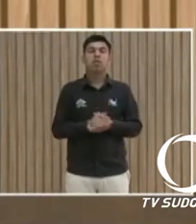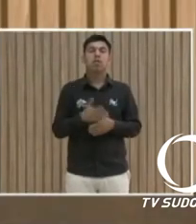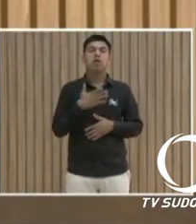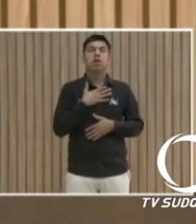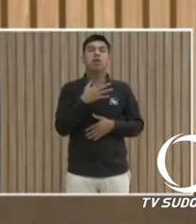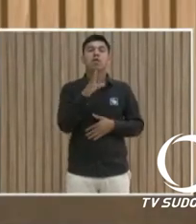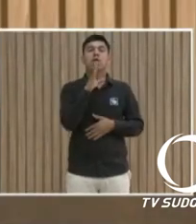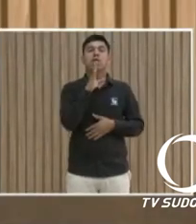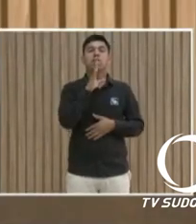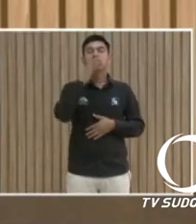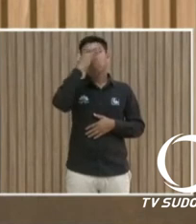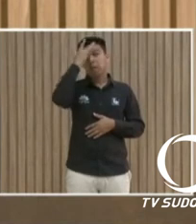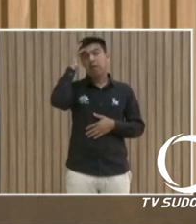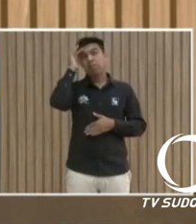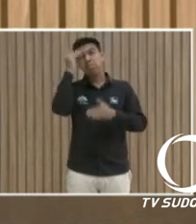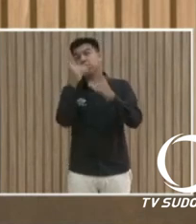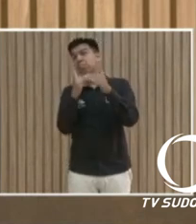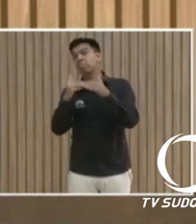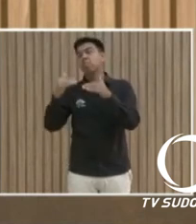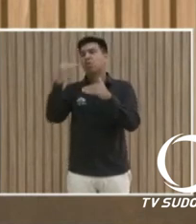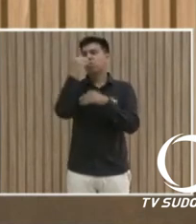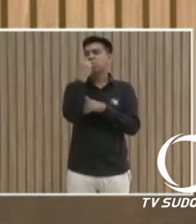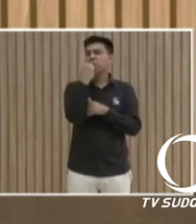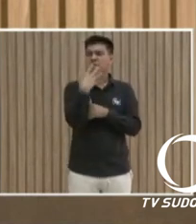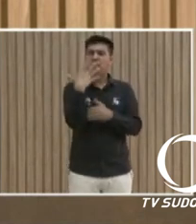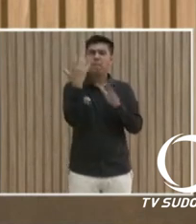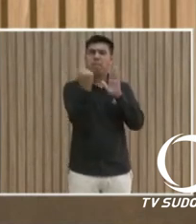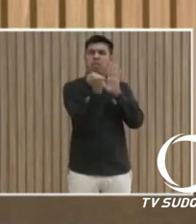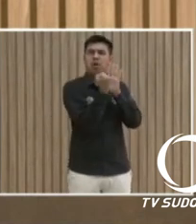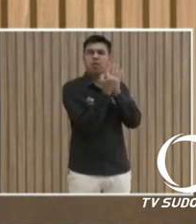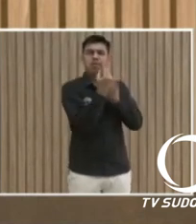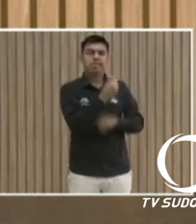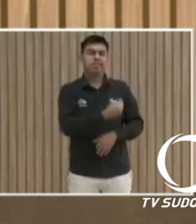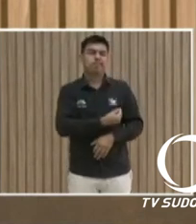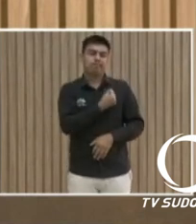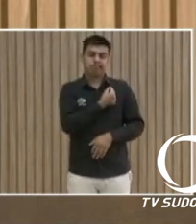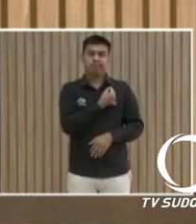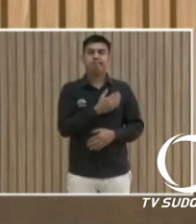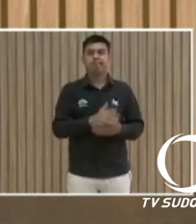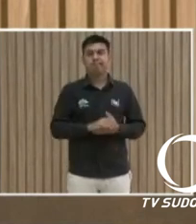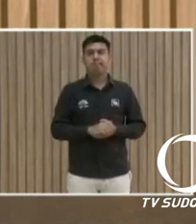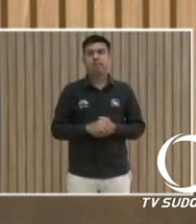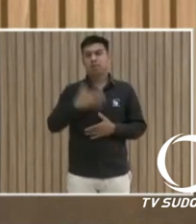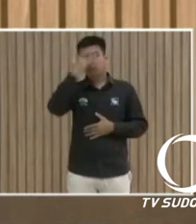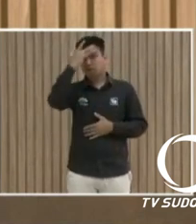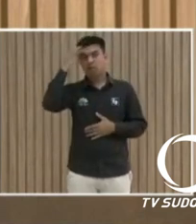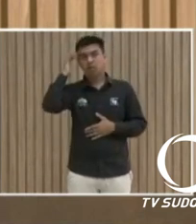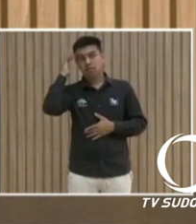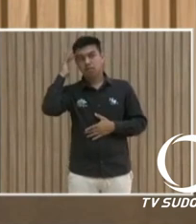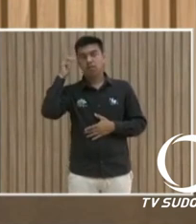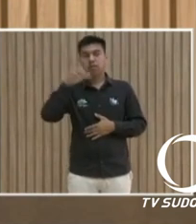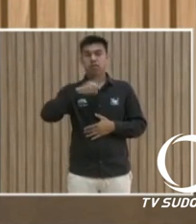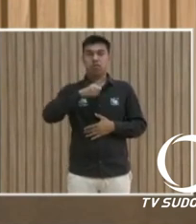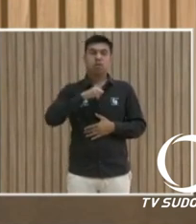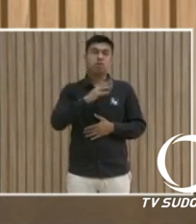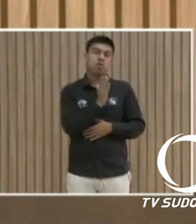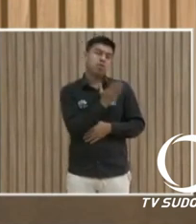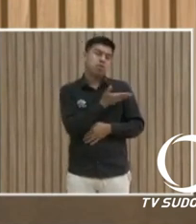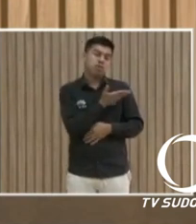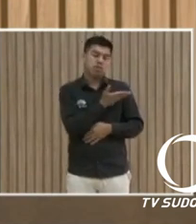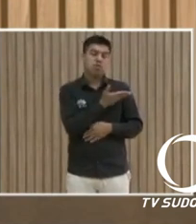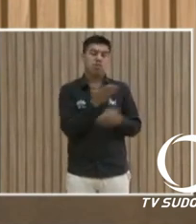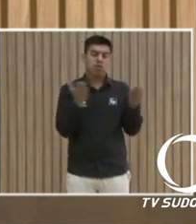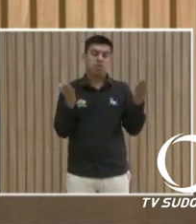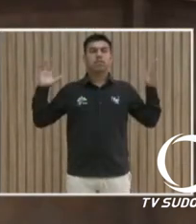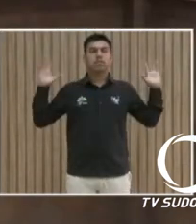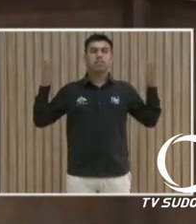Andre nasceu em Mariópolis em 1965 formou-se em Direito na PUC Paraná e fez ad na Unipar em